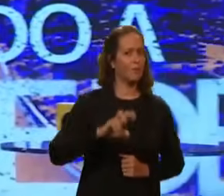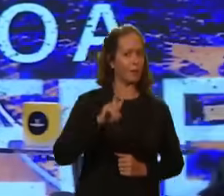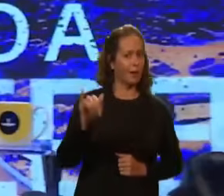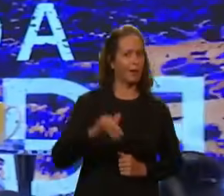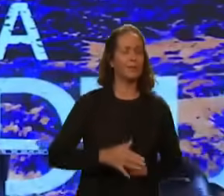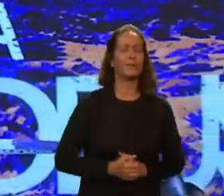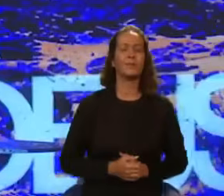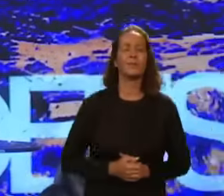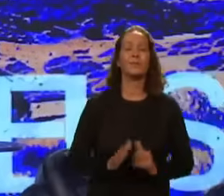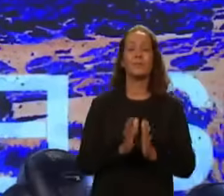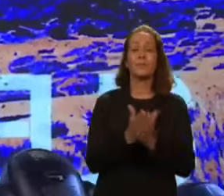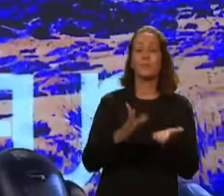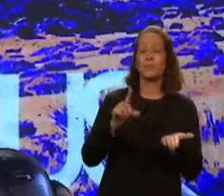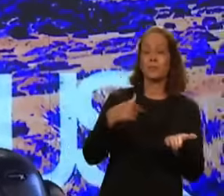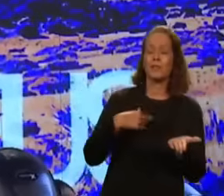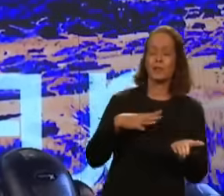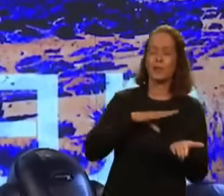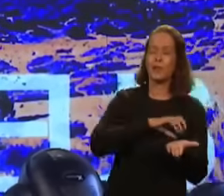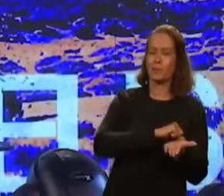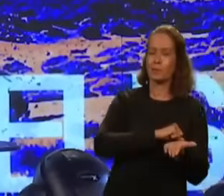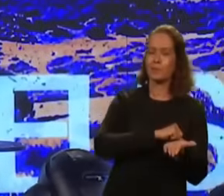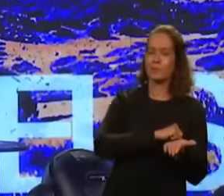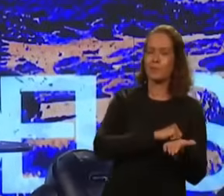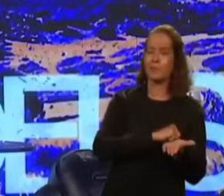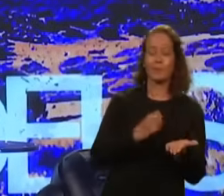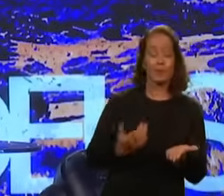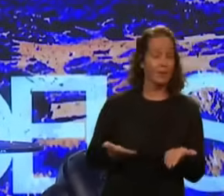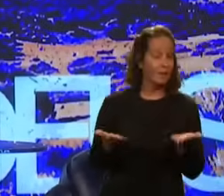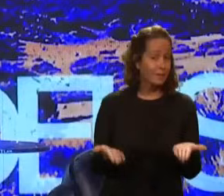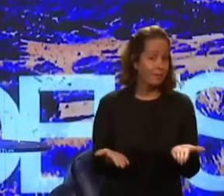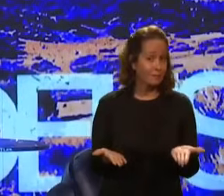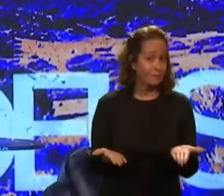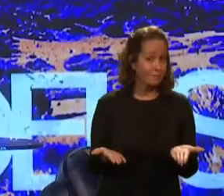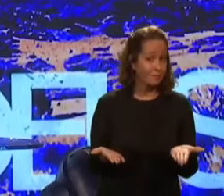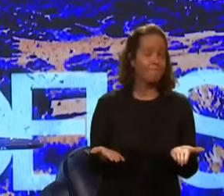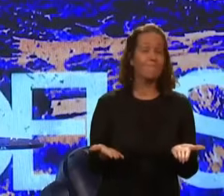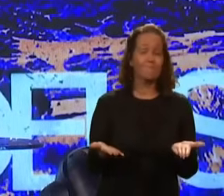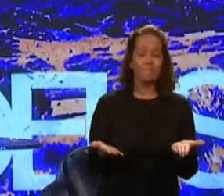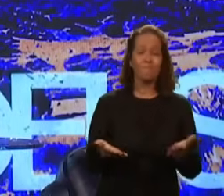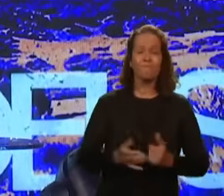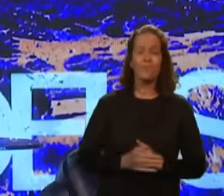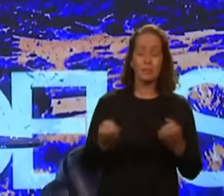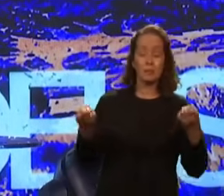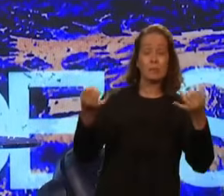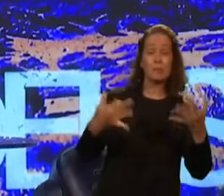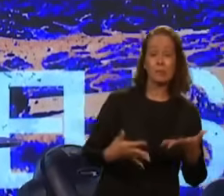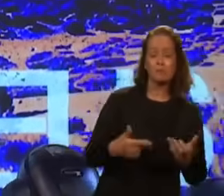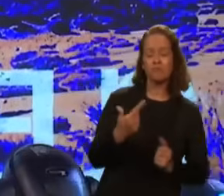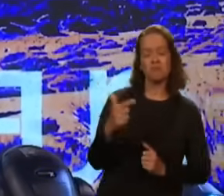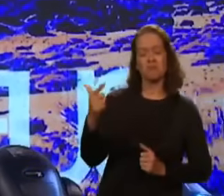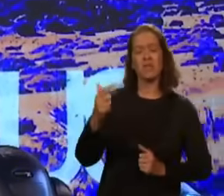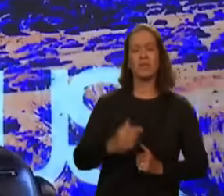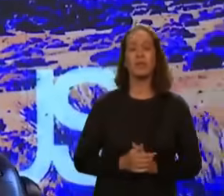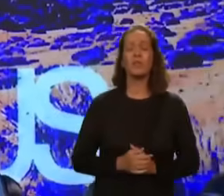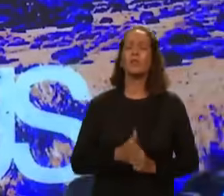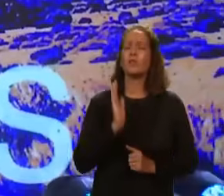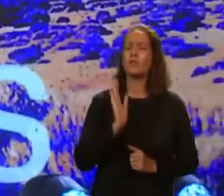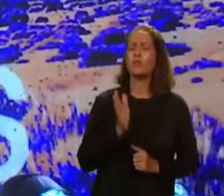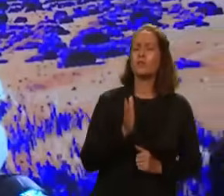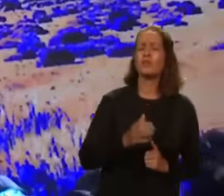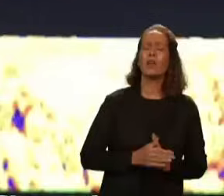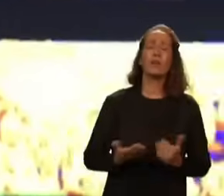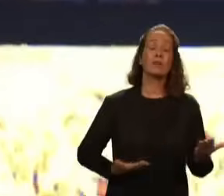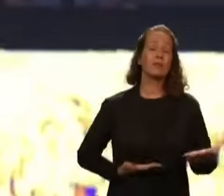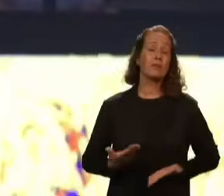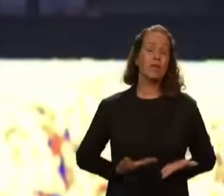Eu amo a Bíblia. É desse jeito aqui. E não tem explicação. Já perdi a conta de servos